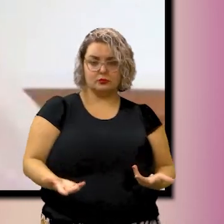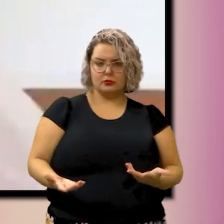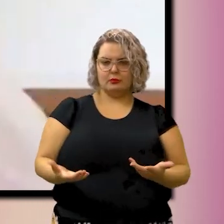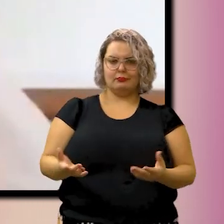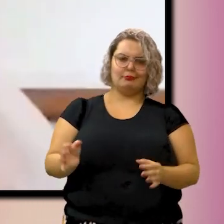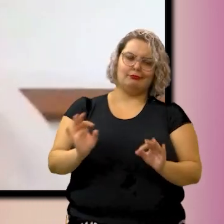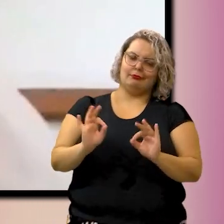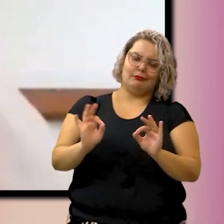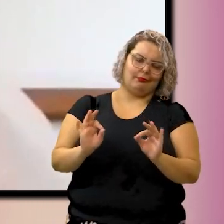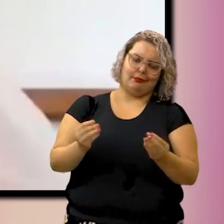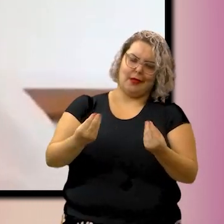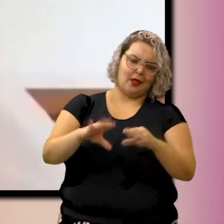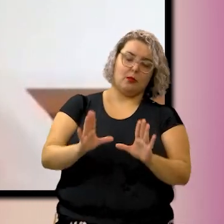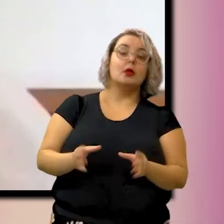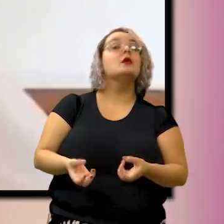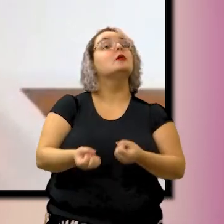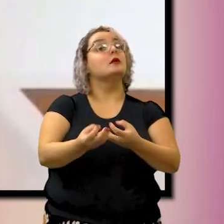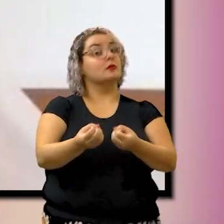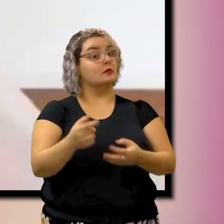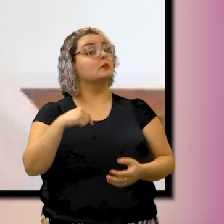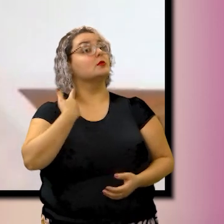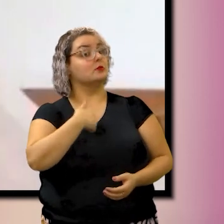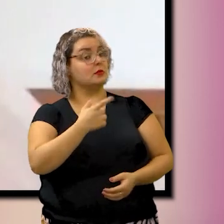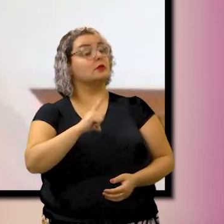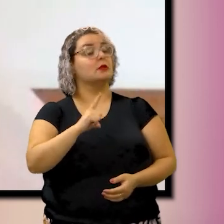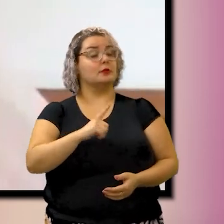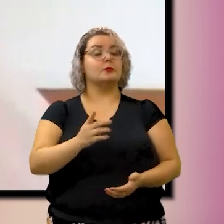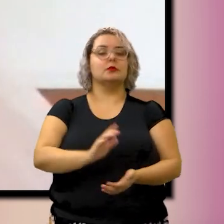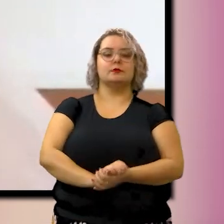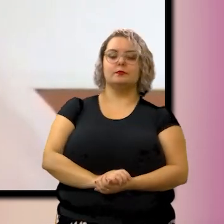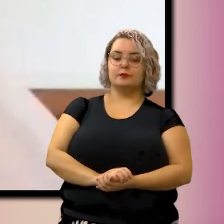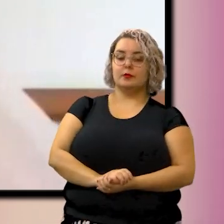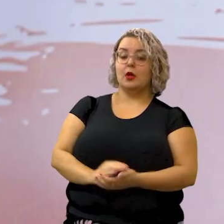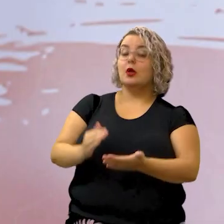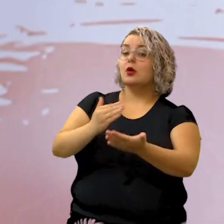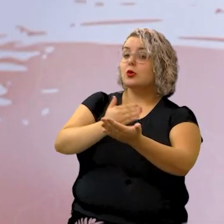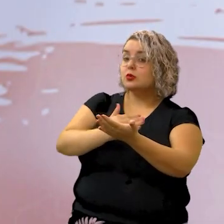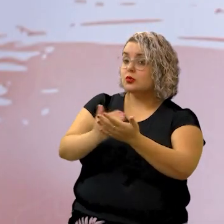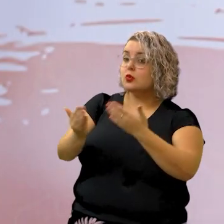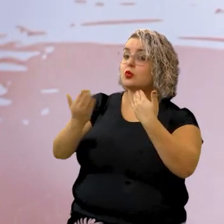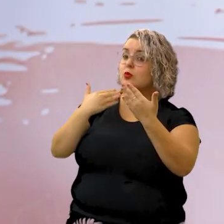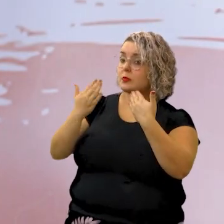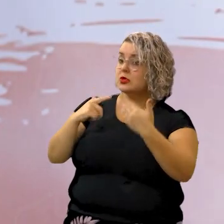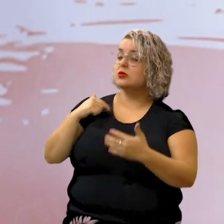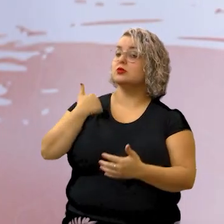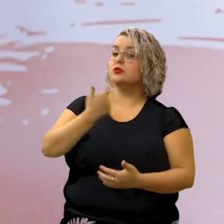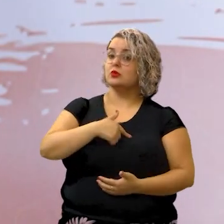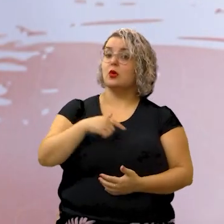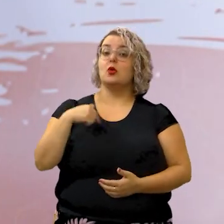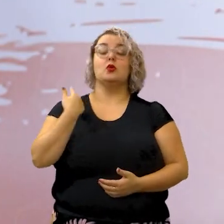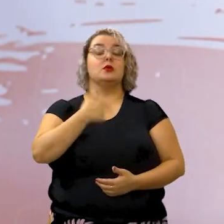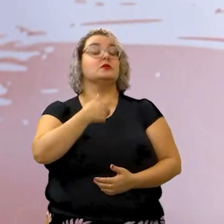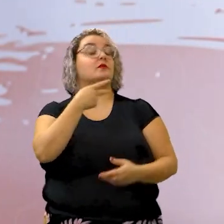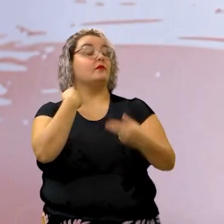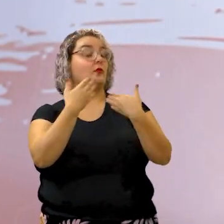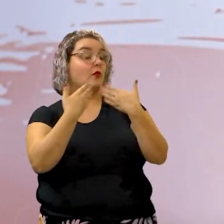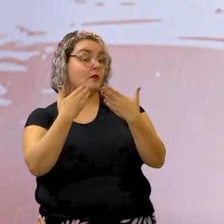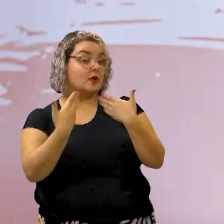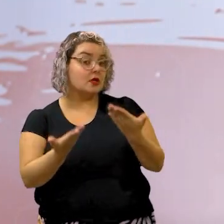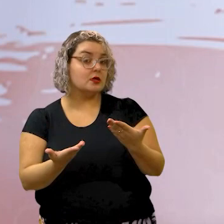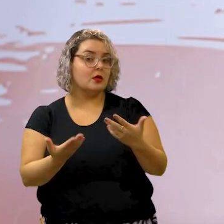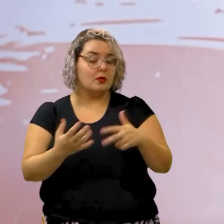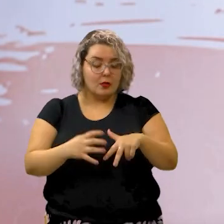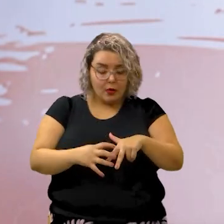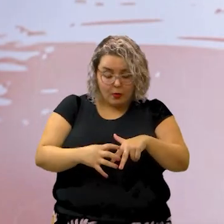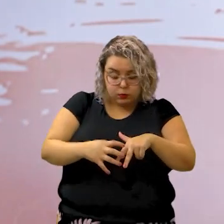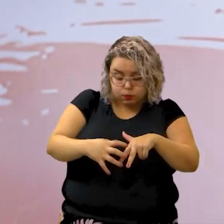exame nada invasivo e que pode dar muita informação para a gente. Lá no começo da nossa conversa, né, a gente falou